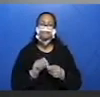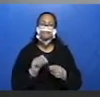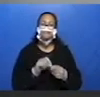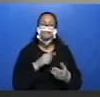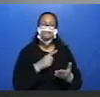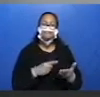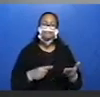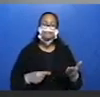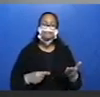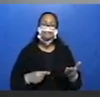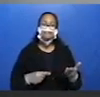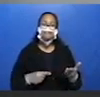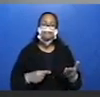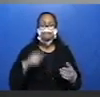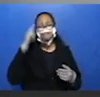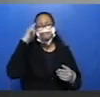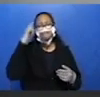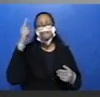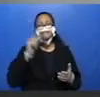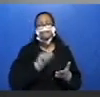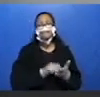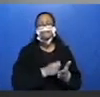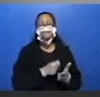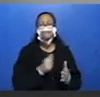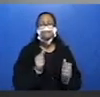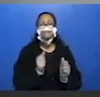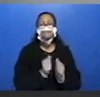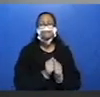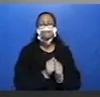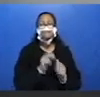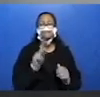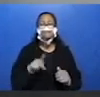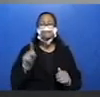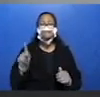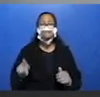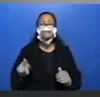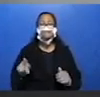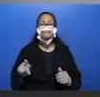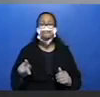apostila, dúvidas, correções com os professores